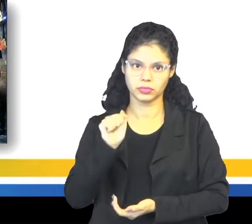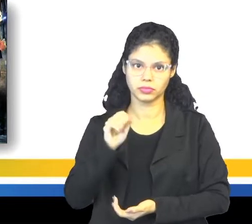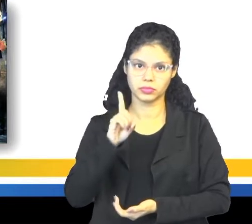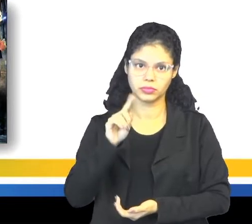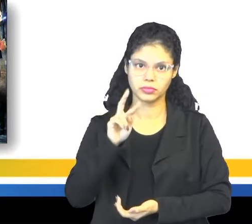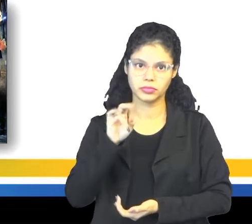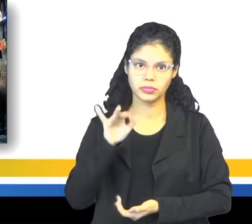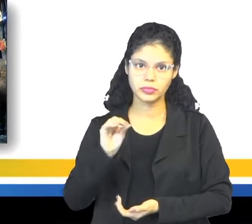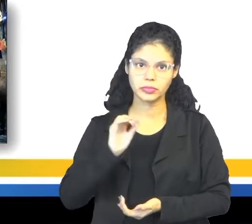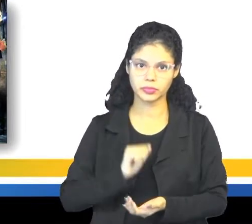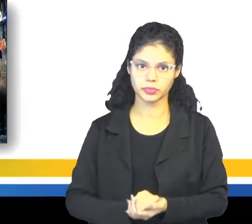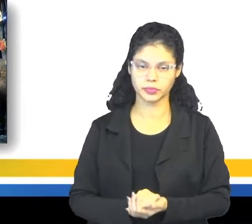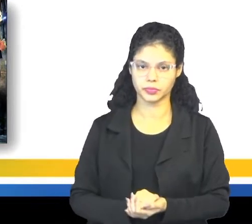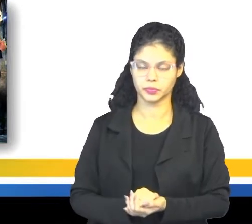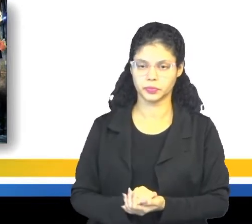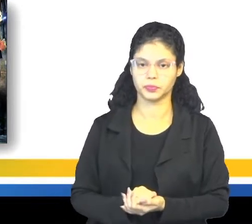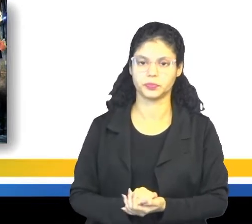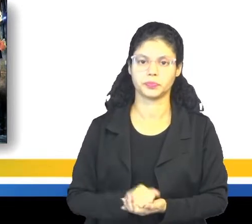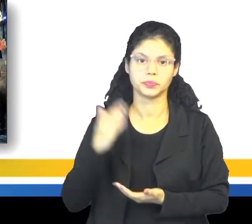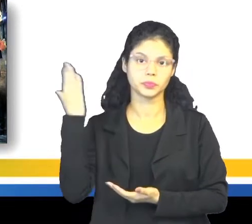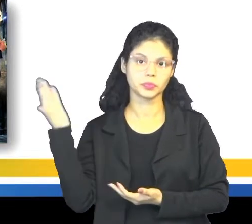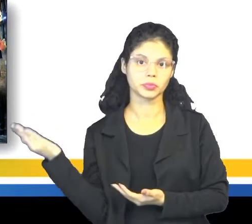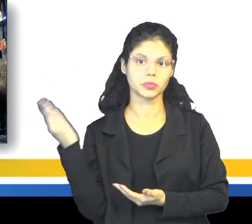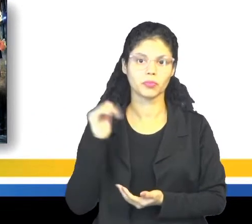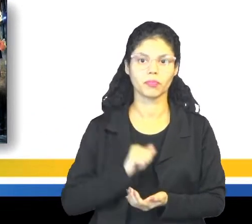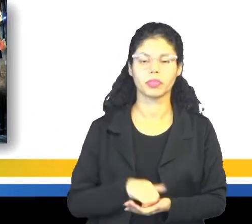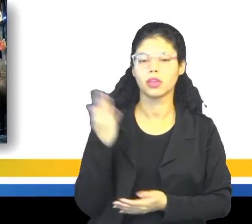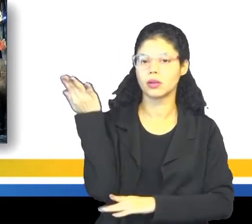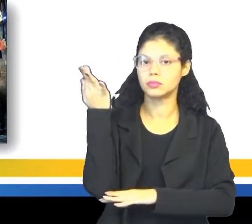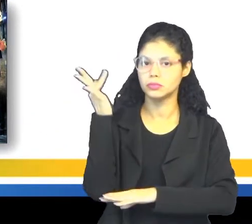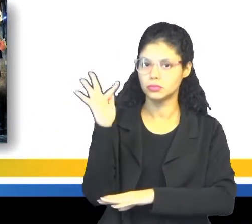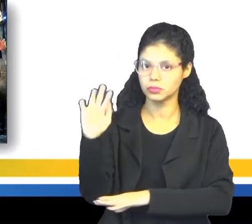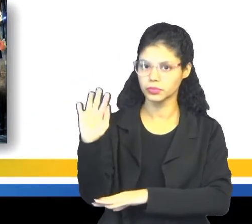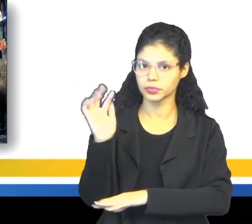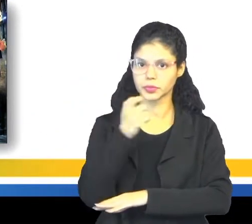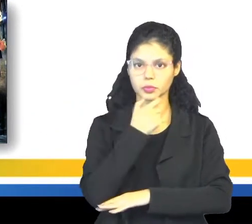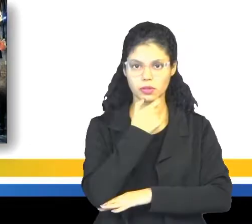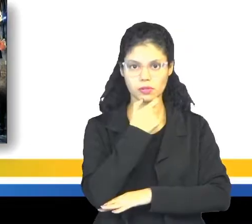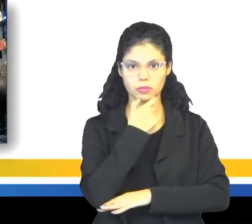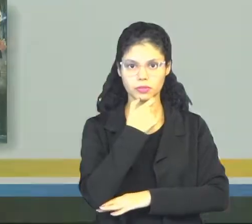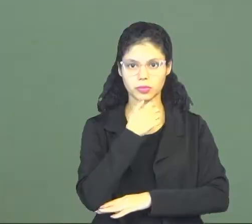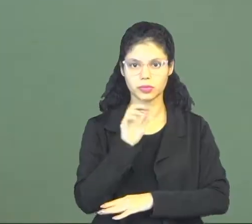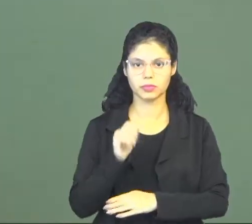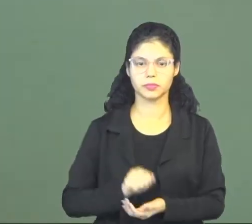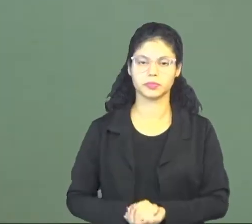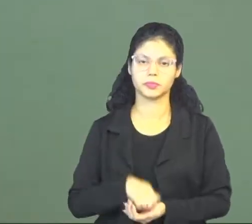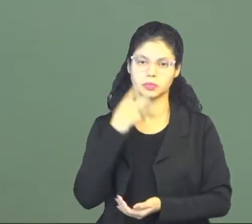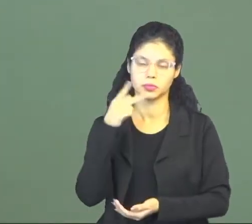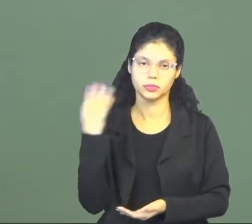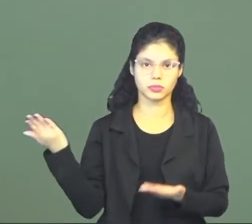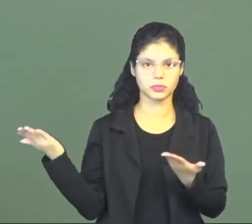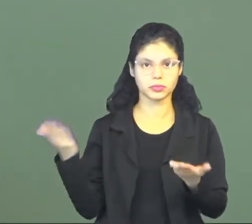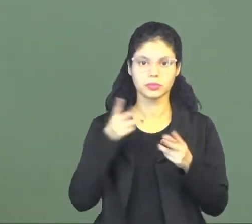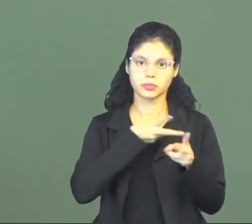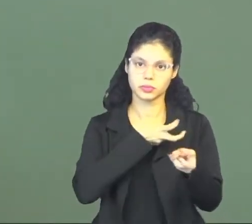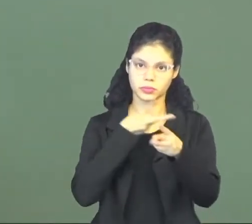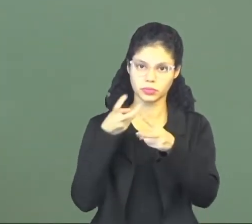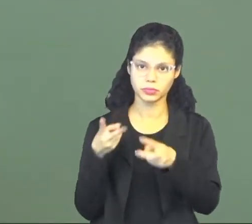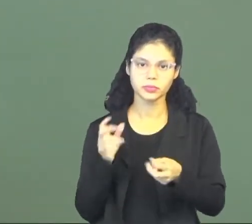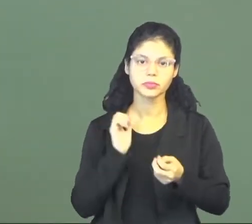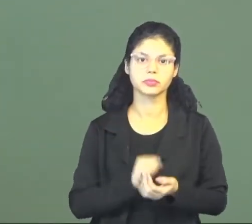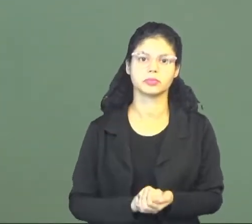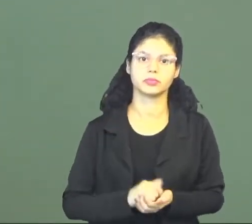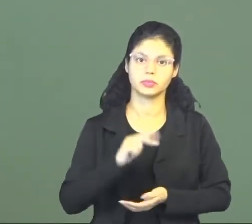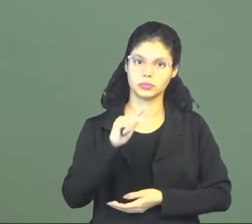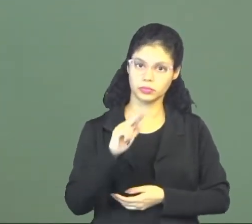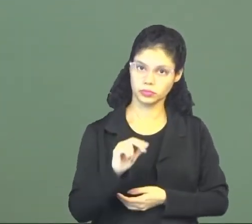d'un train de La Ciotat, né? Isso em francês. Então, gente, como vocês podem observar aí, foram com